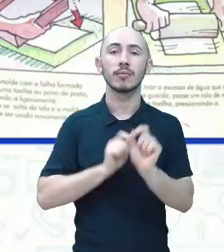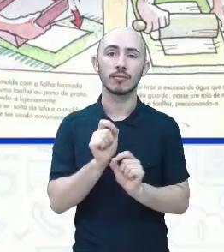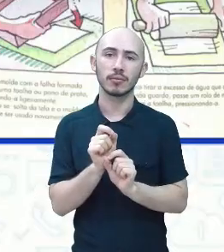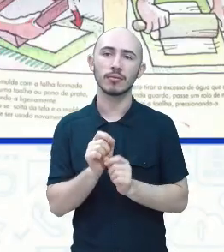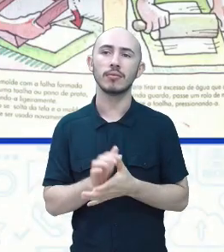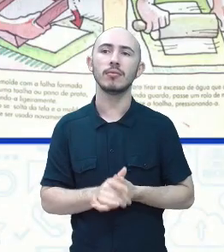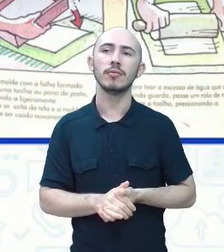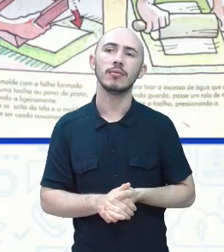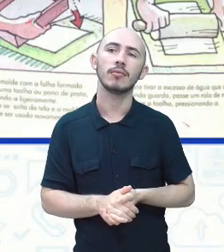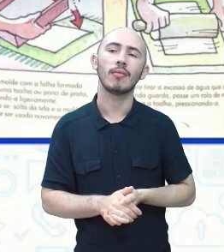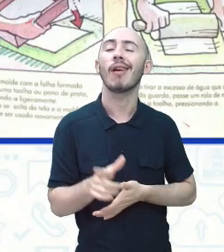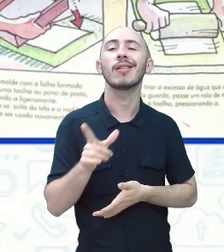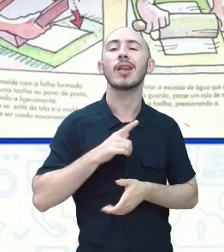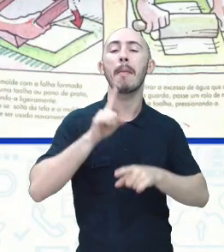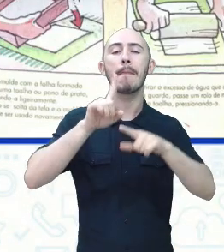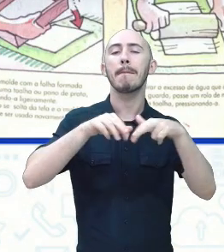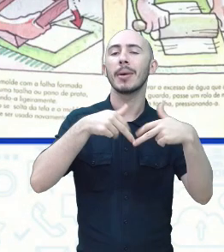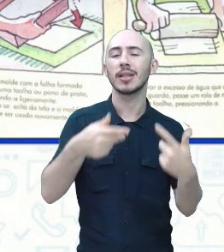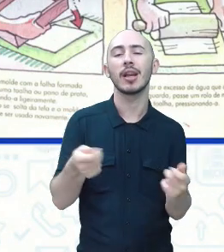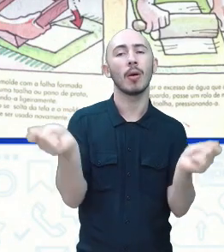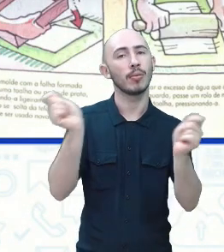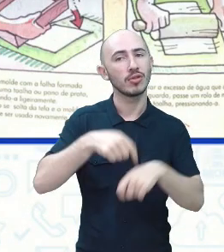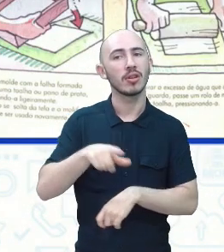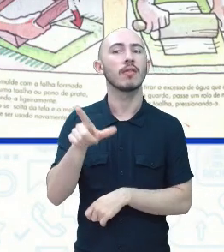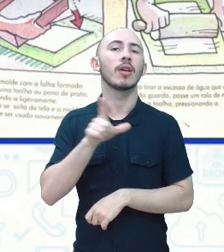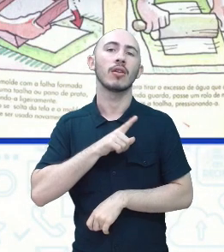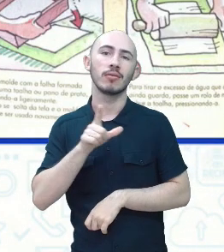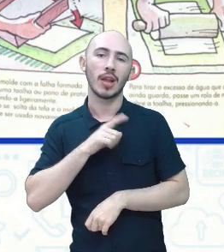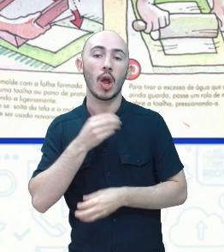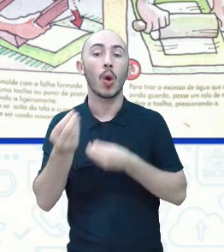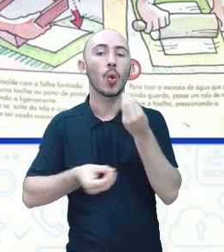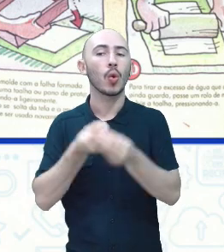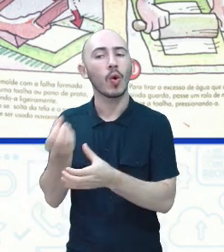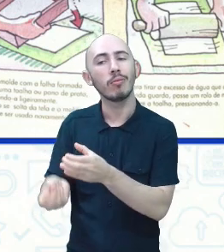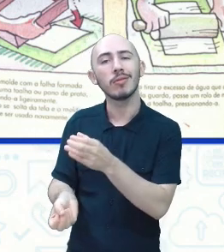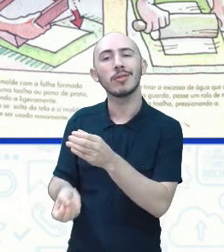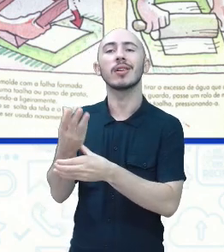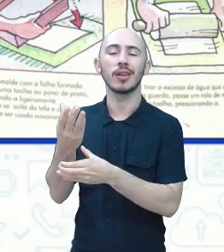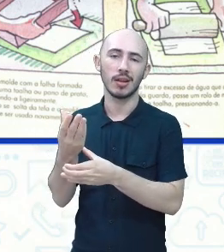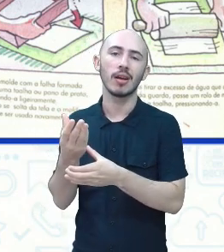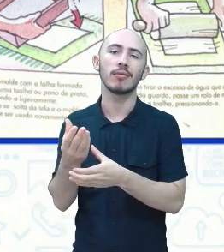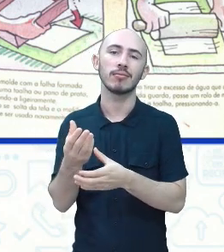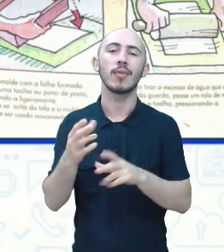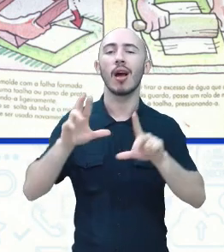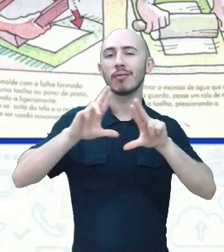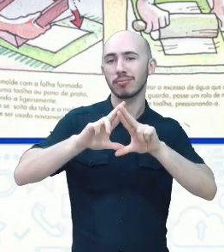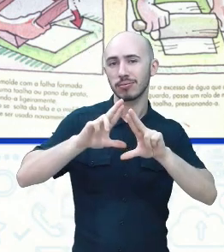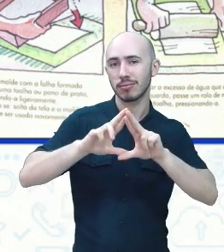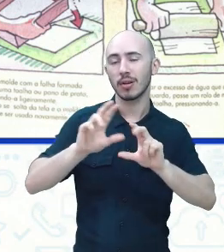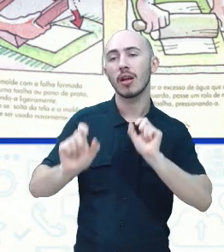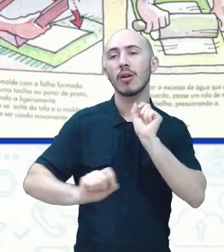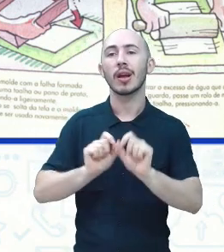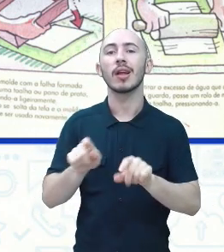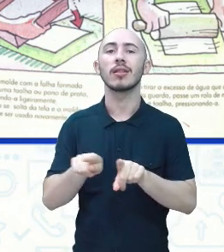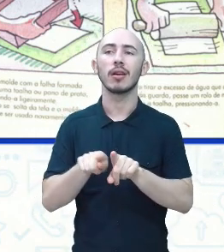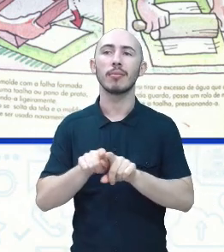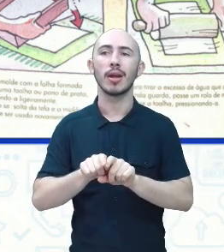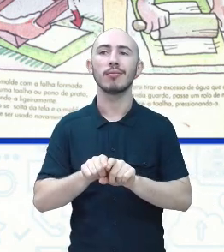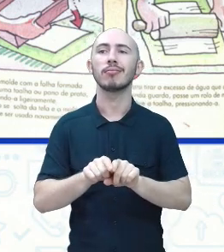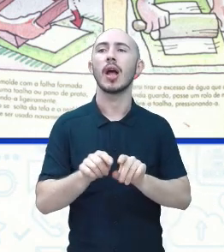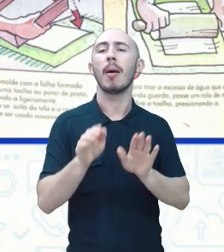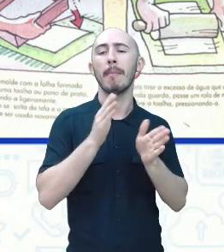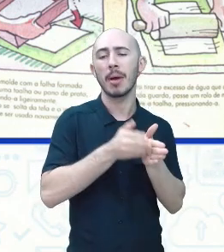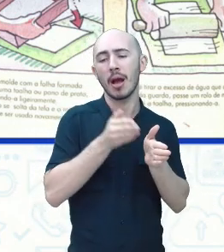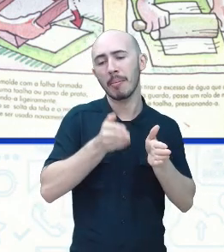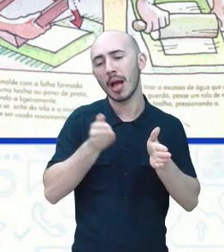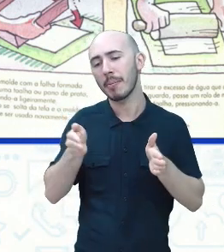as indicações dos materiais que serão necessários para produzir a reciclagem, para produzir o papel, e em seguida ele dá o passo a passo,